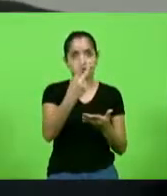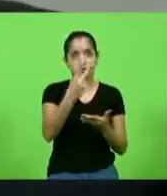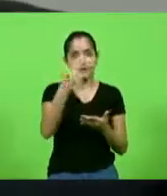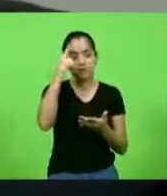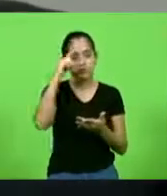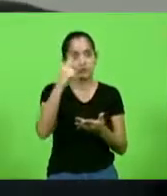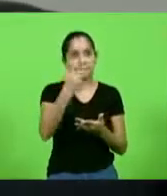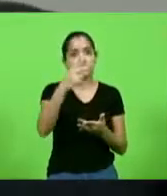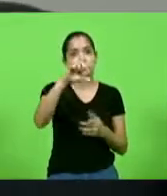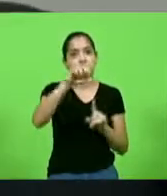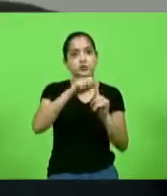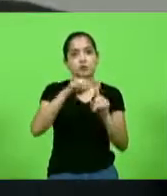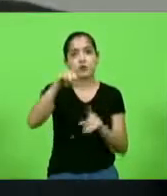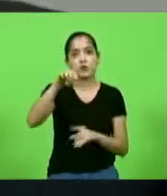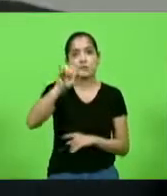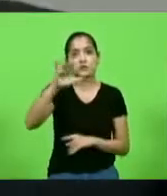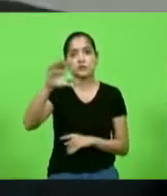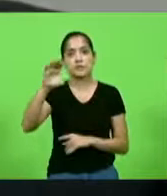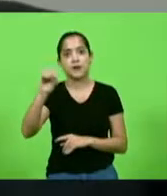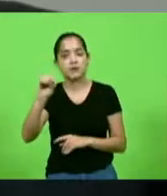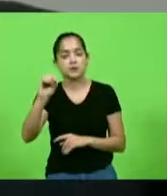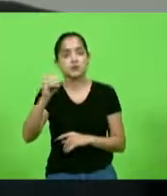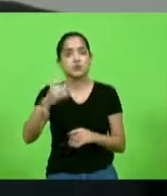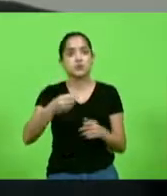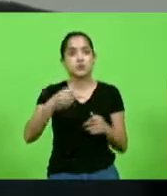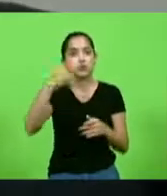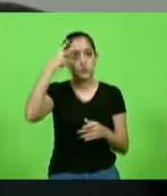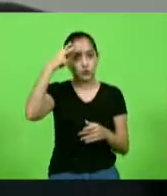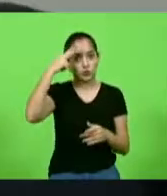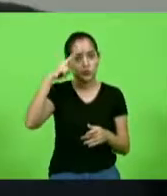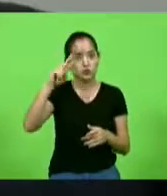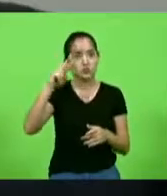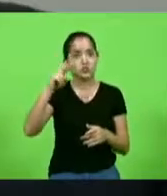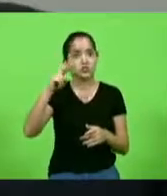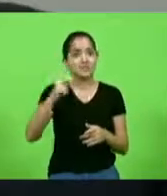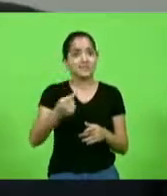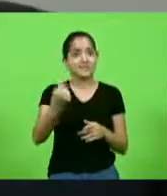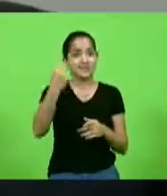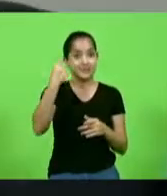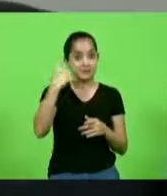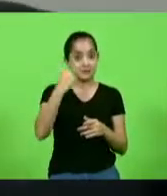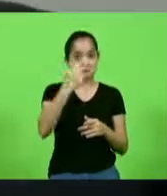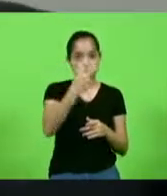então 2 dias anteriores, no qual disponibiliza